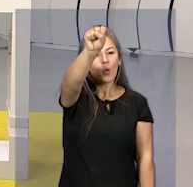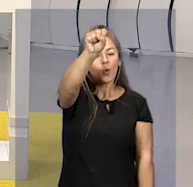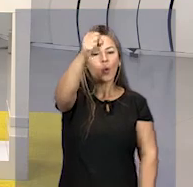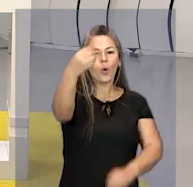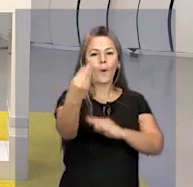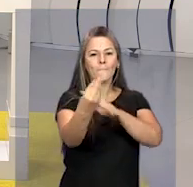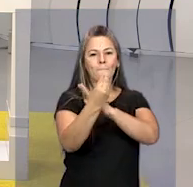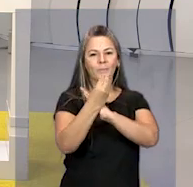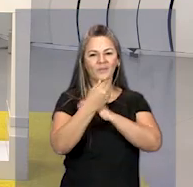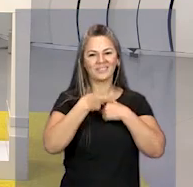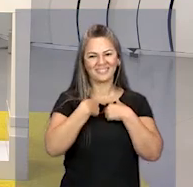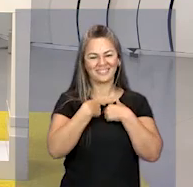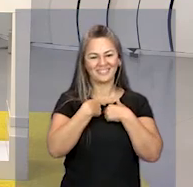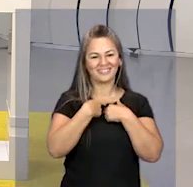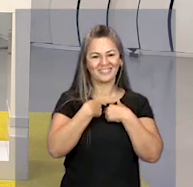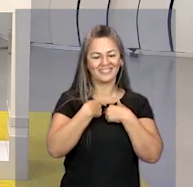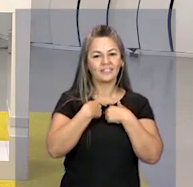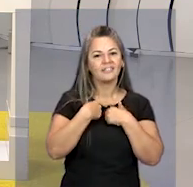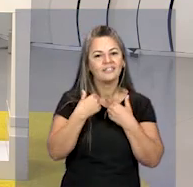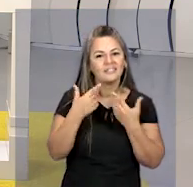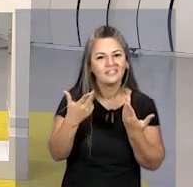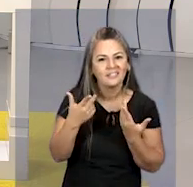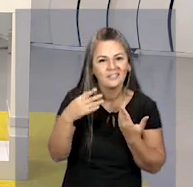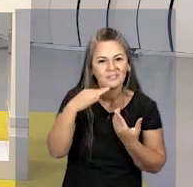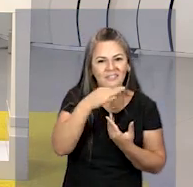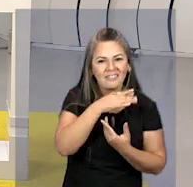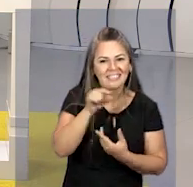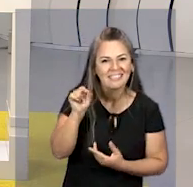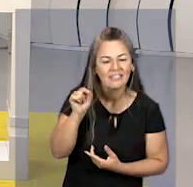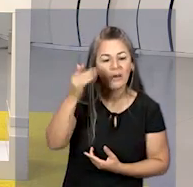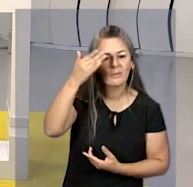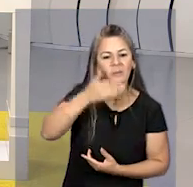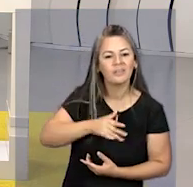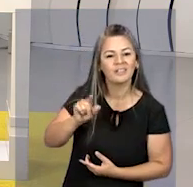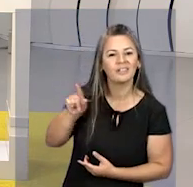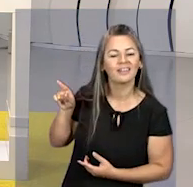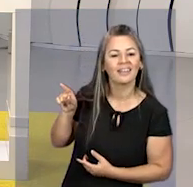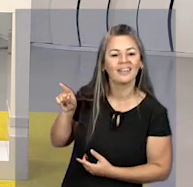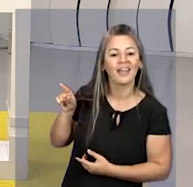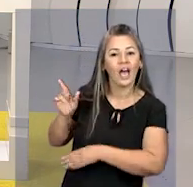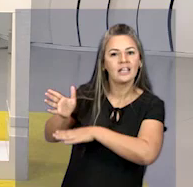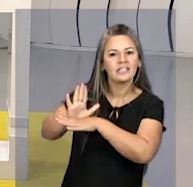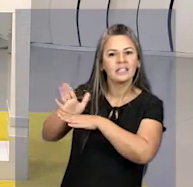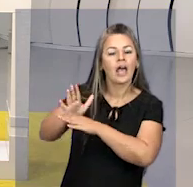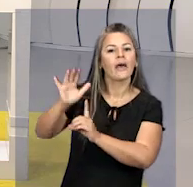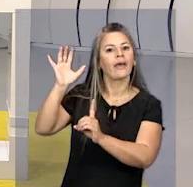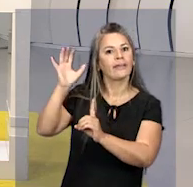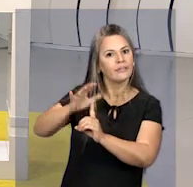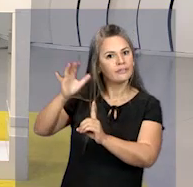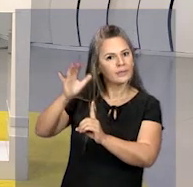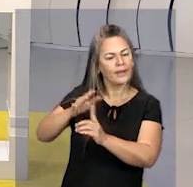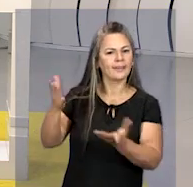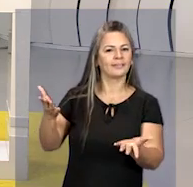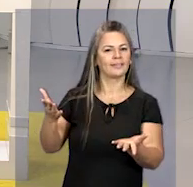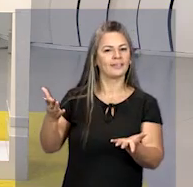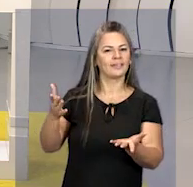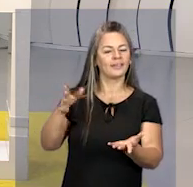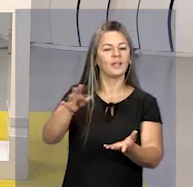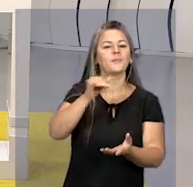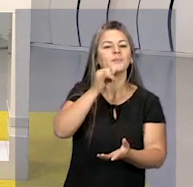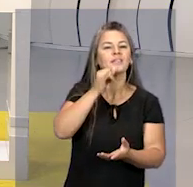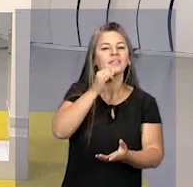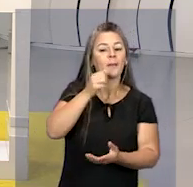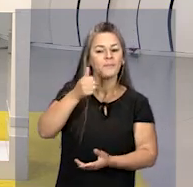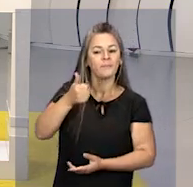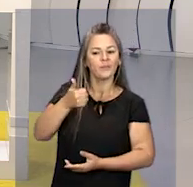ideia que surge através da figura dos super-heróis. Imagina a criação disso tudo. Olha ali nos anos 60, anos 50, o